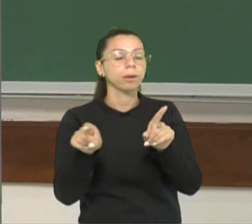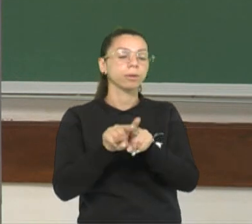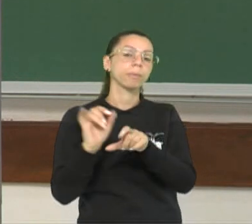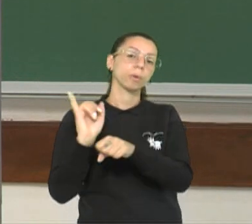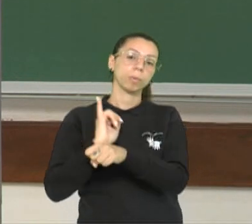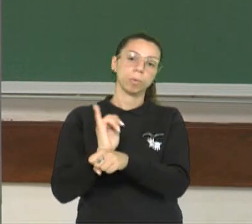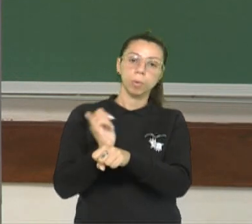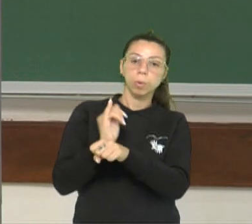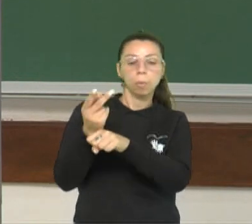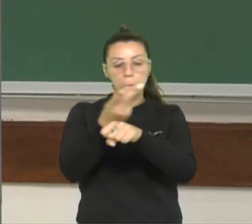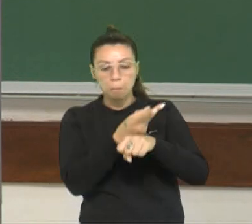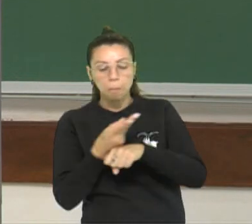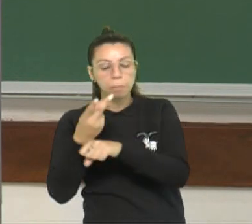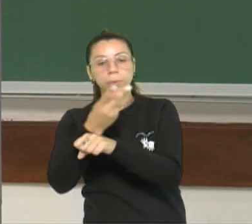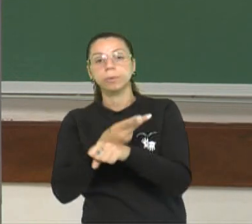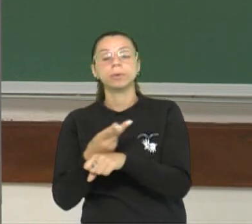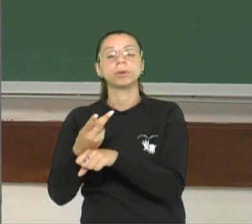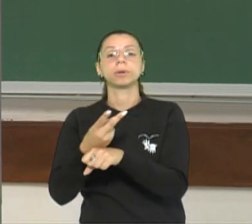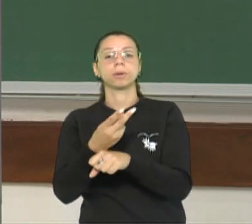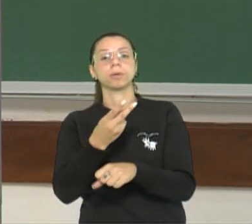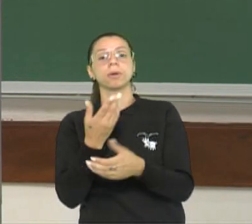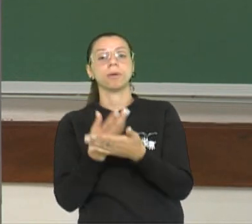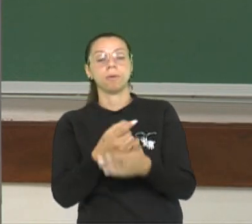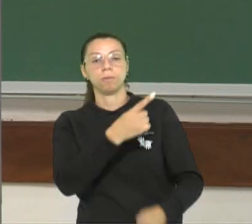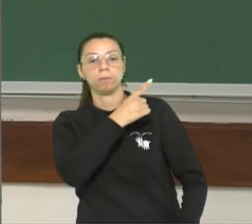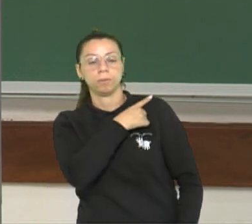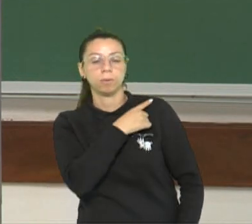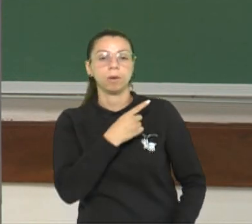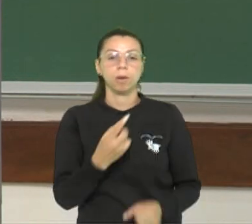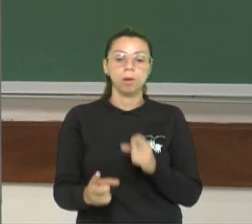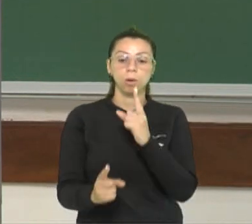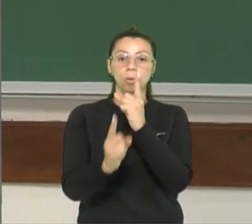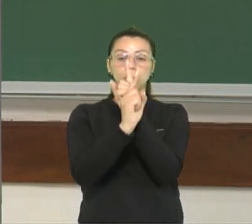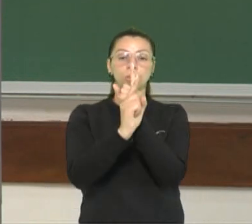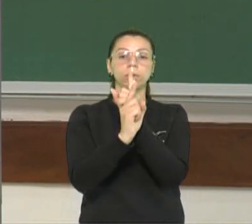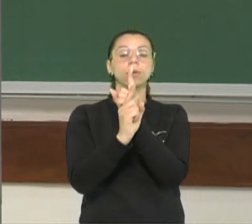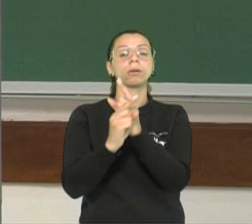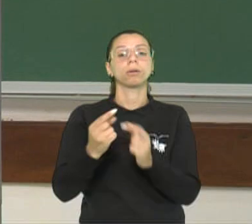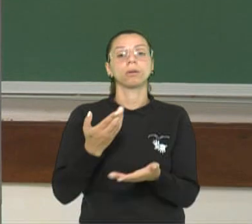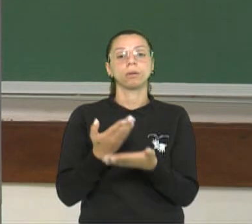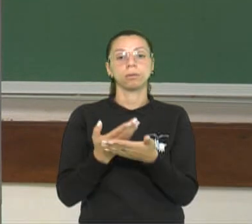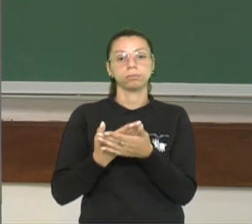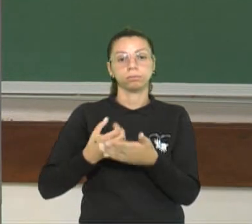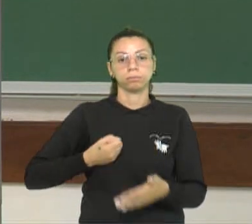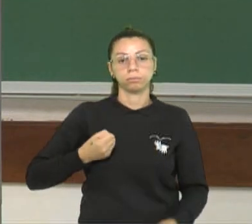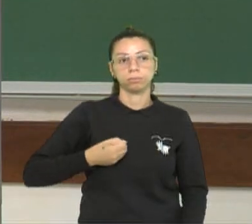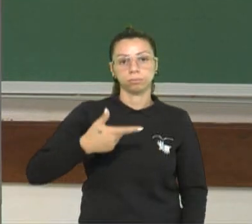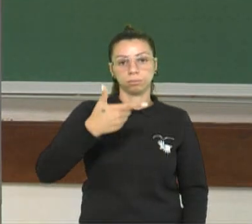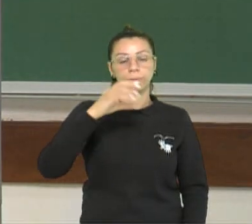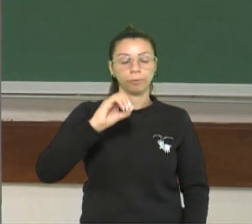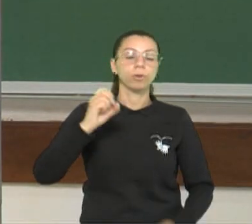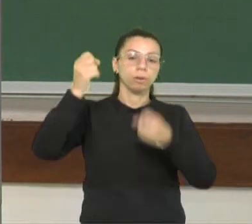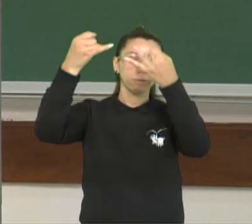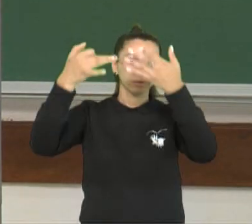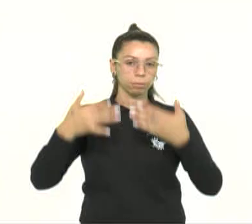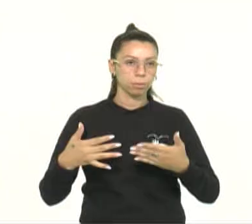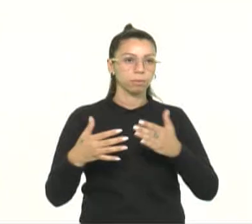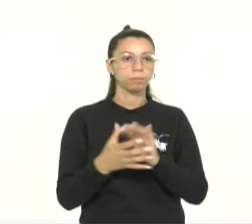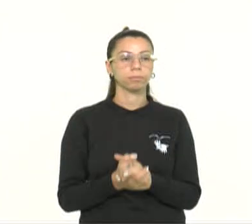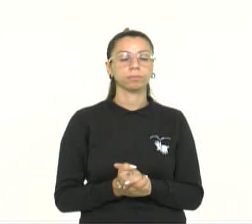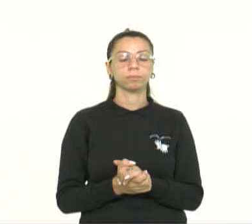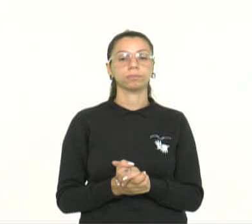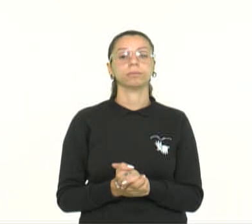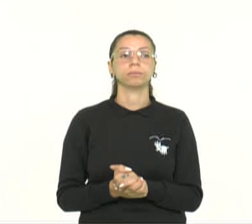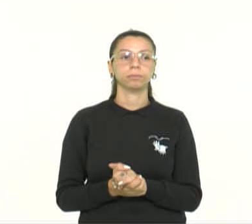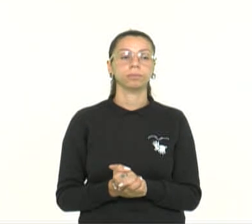YouTube, as aulas do primeiro ano e localize a aula número 20, porque ela vai estar tratando sobre isso. O processo